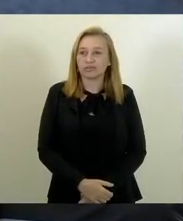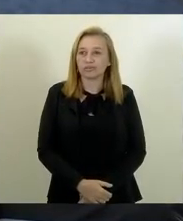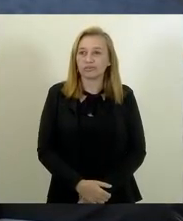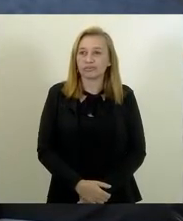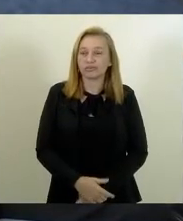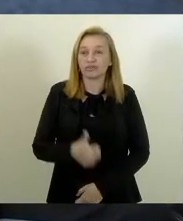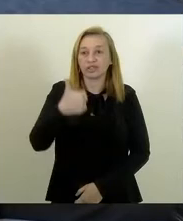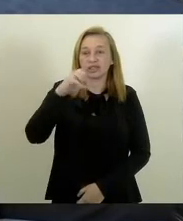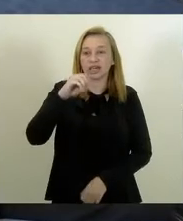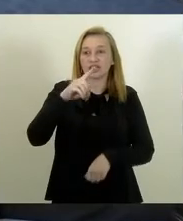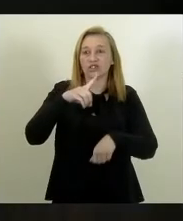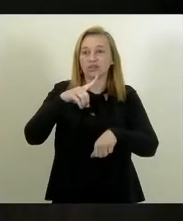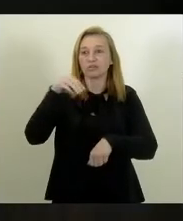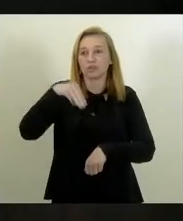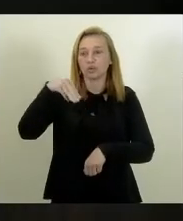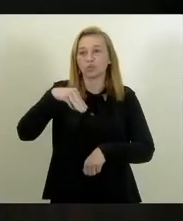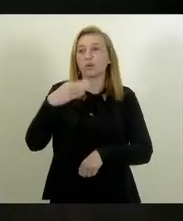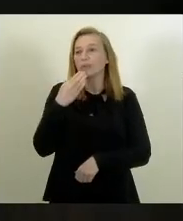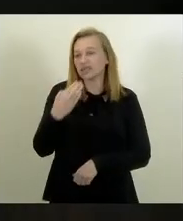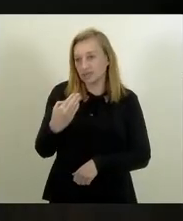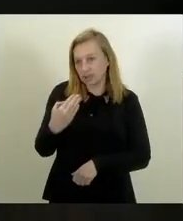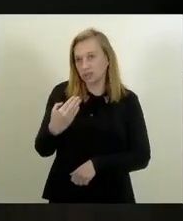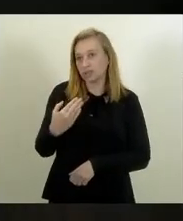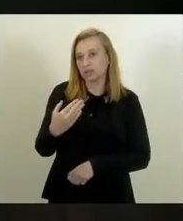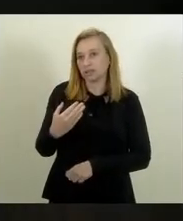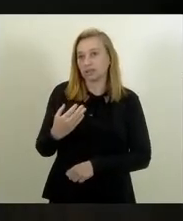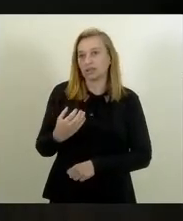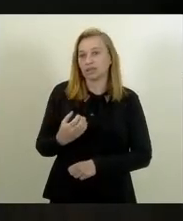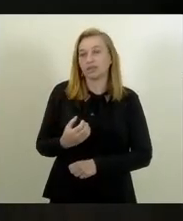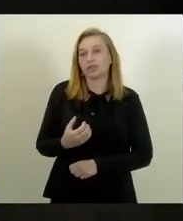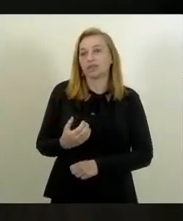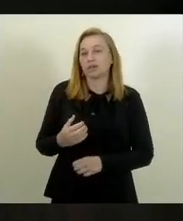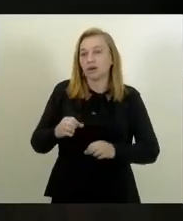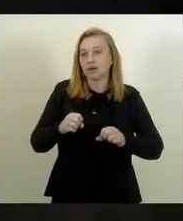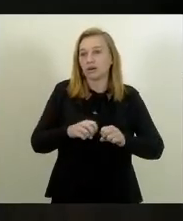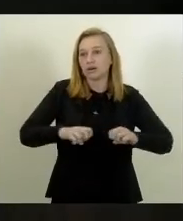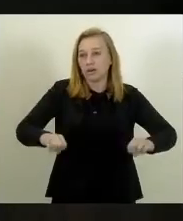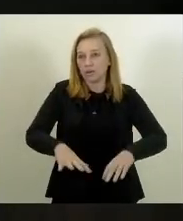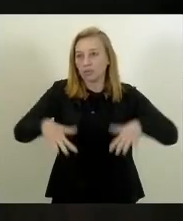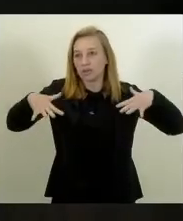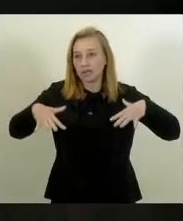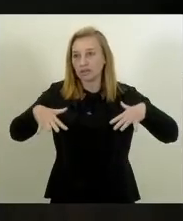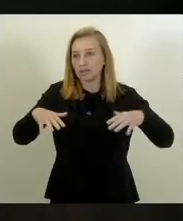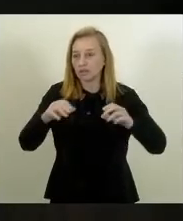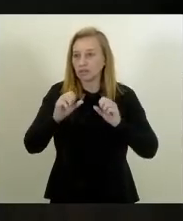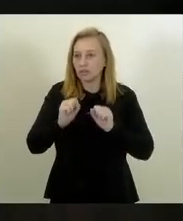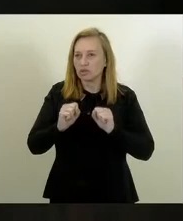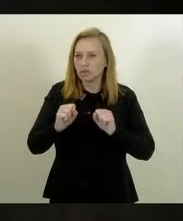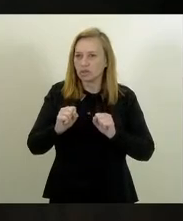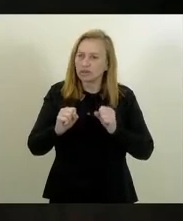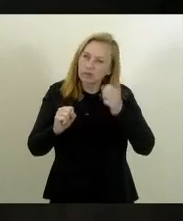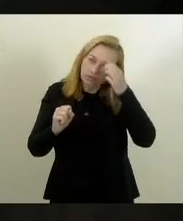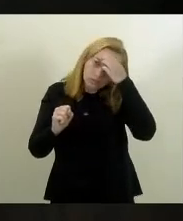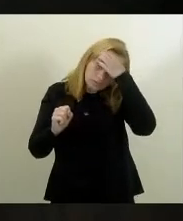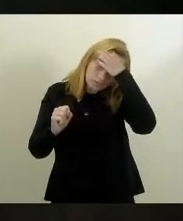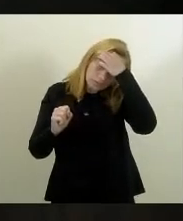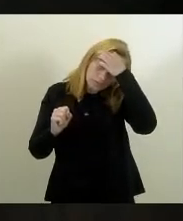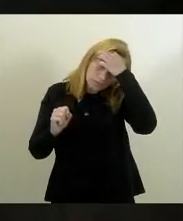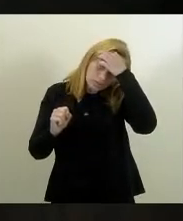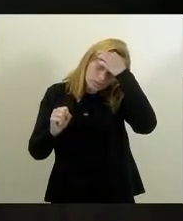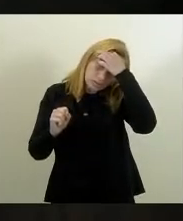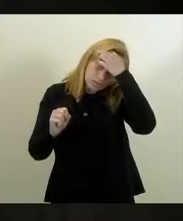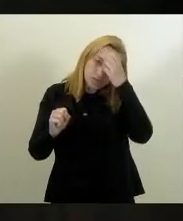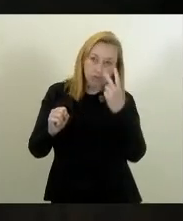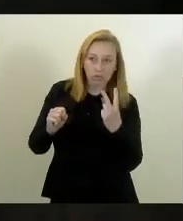Faltam 10 minutos. Eu pediria ao plenário se nós pudéssemos se ater aos dois